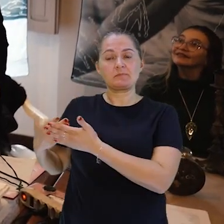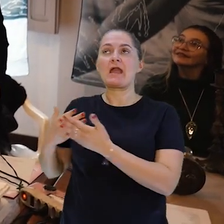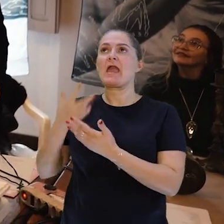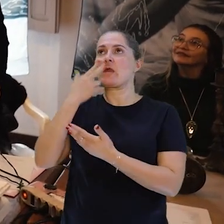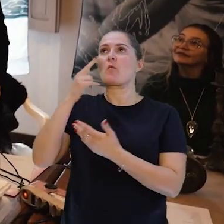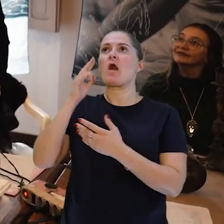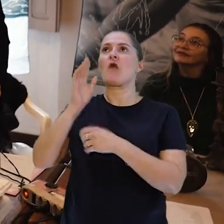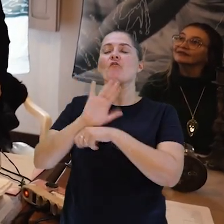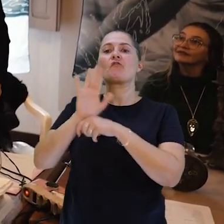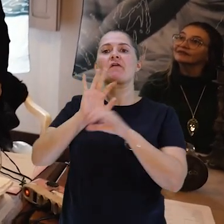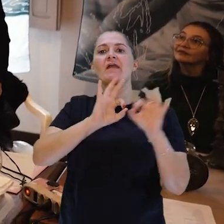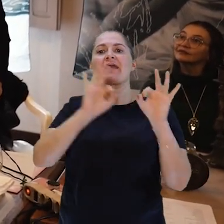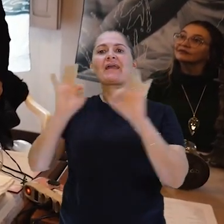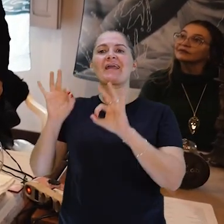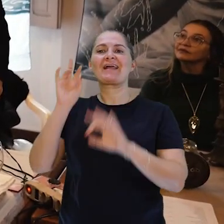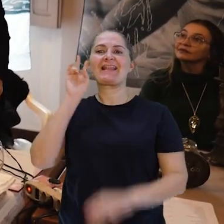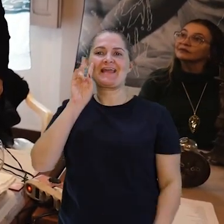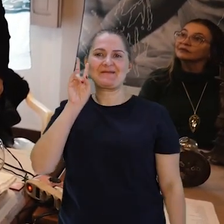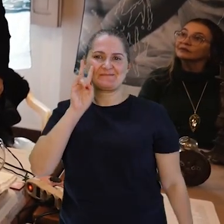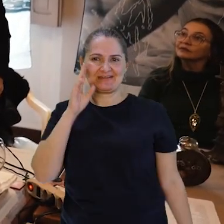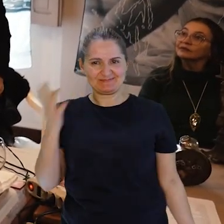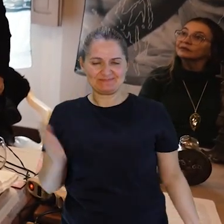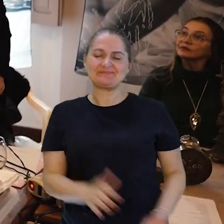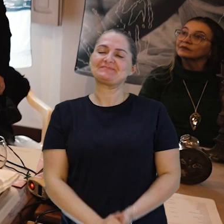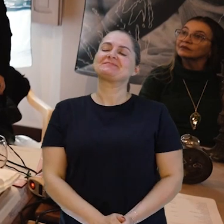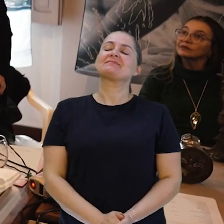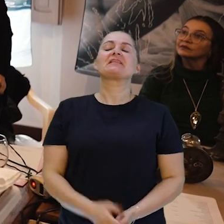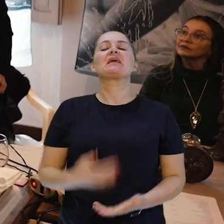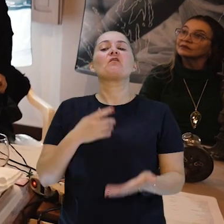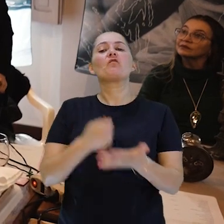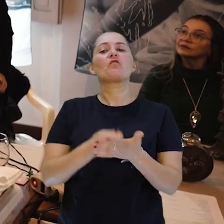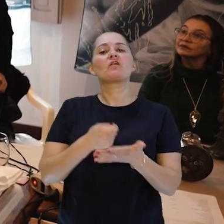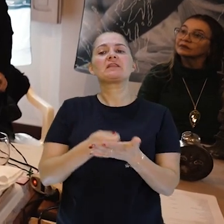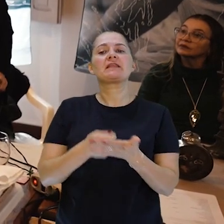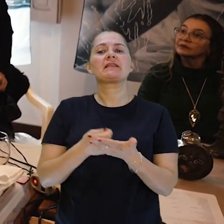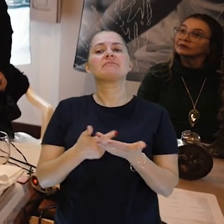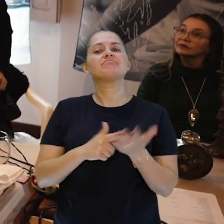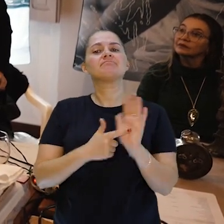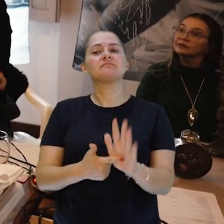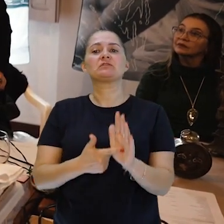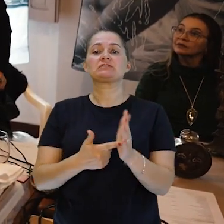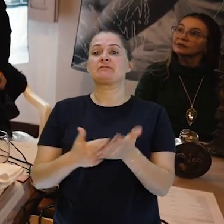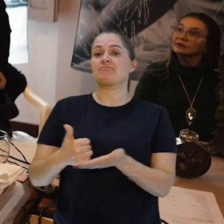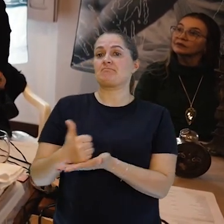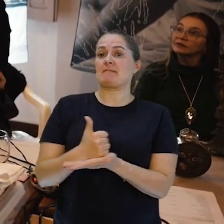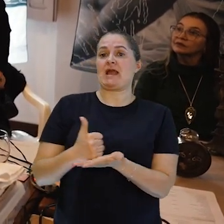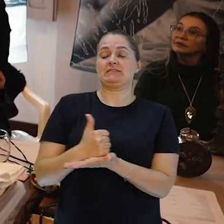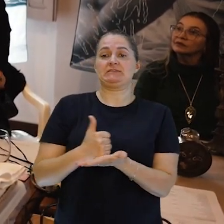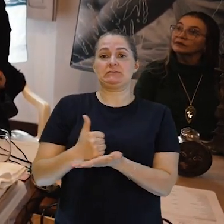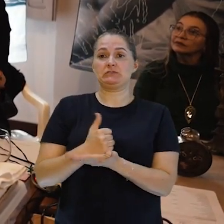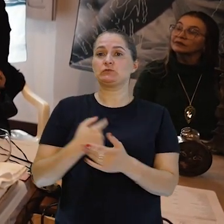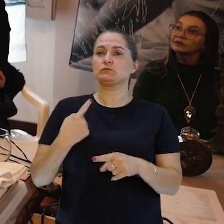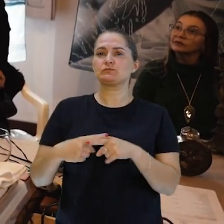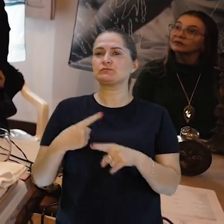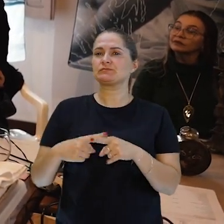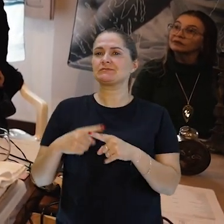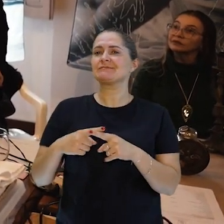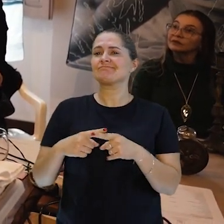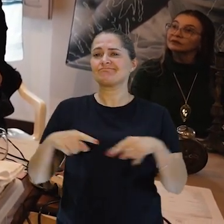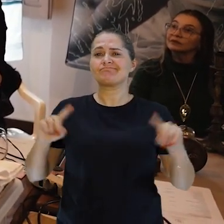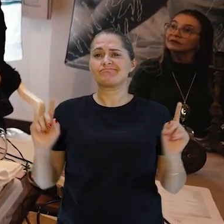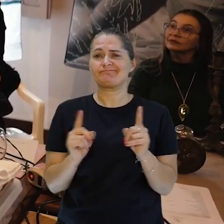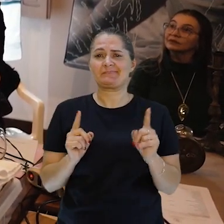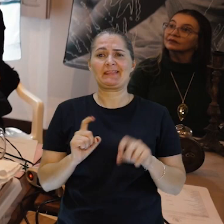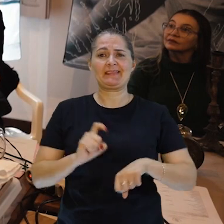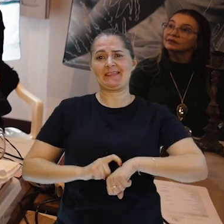né? Mas eu vou tentar trazer assim algo básico, assim, noções básicas, tá? Porque em função